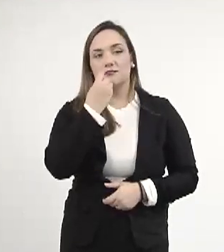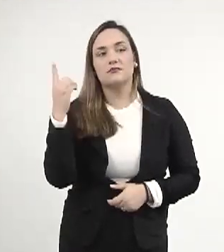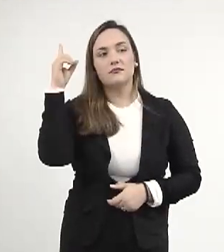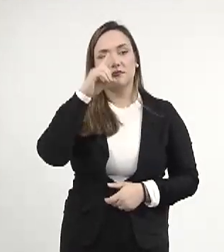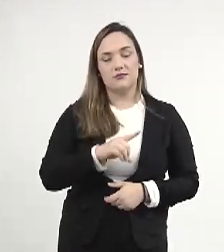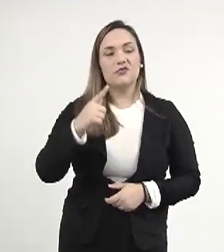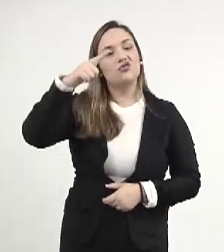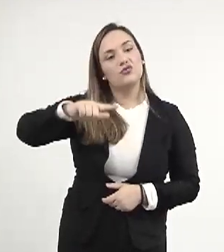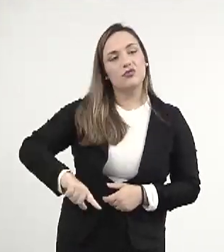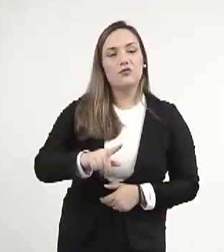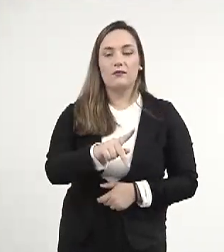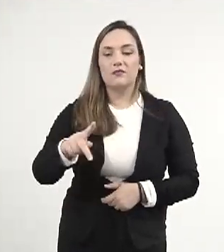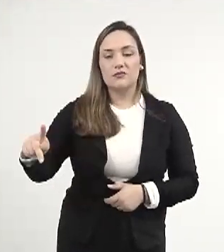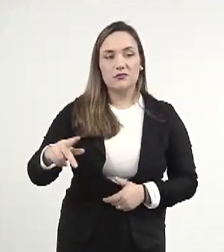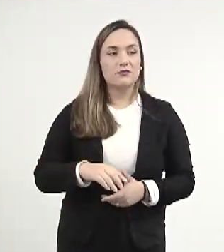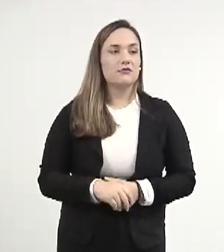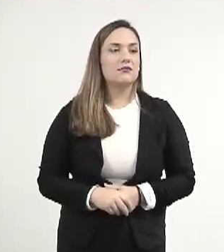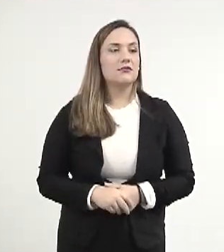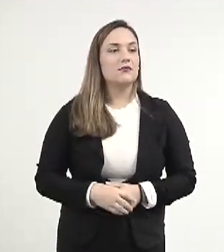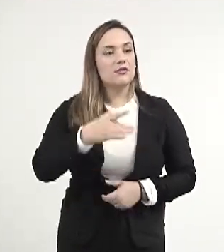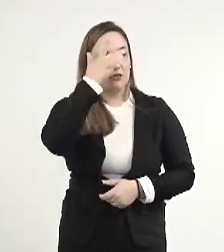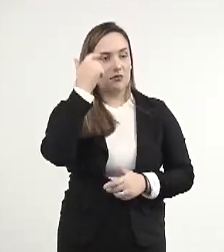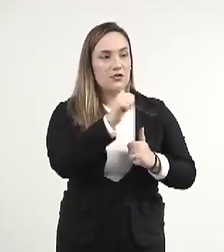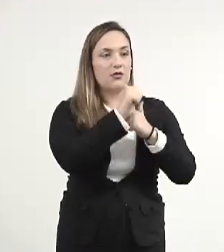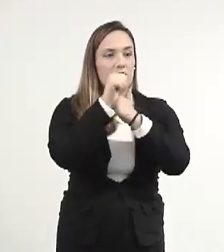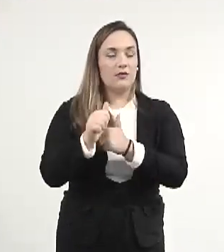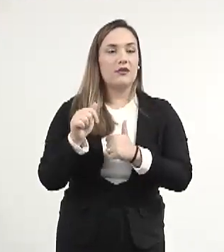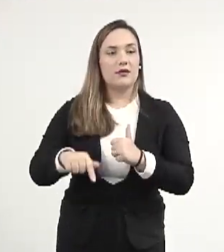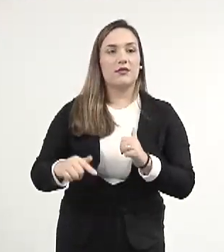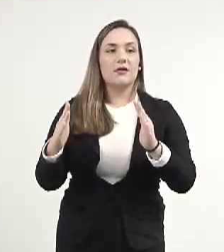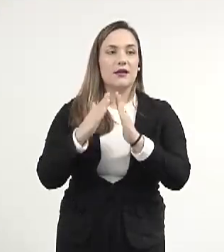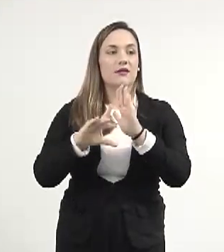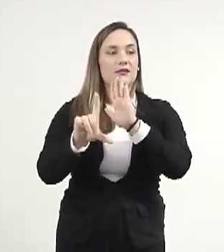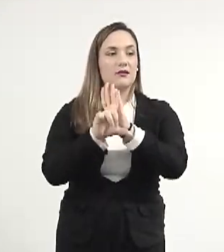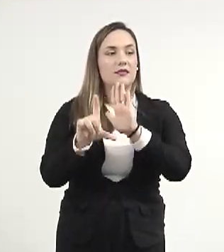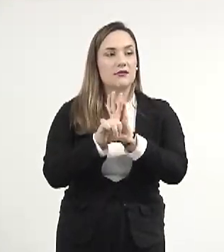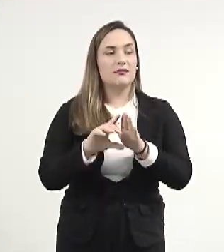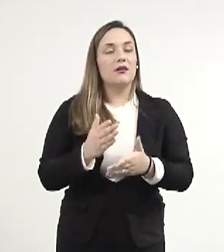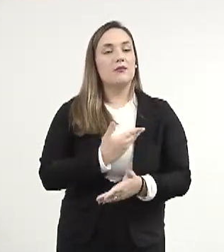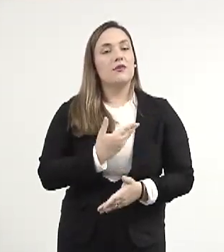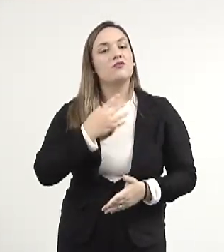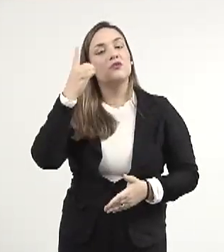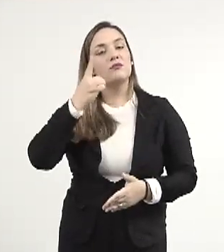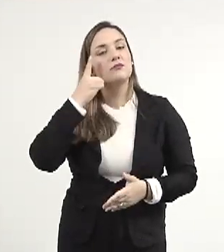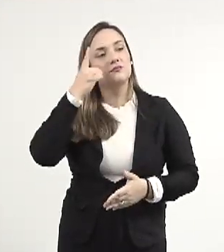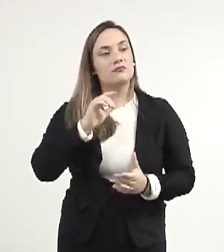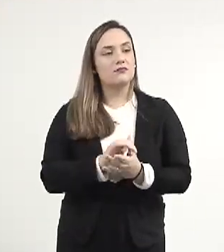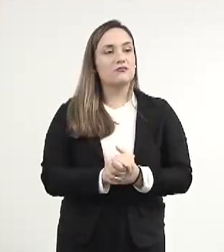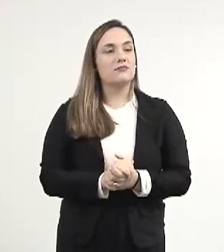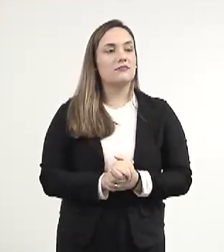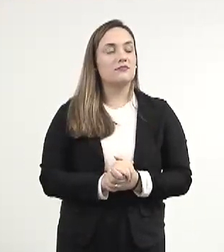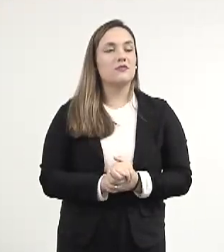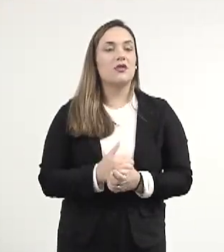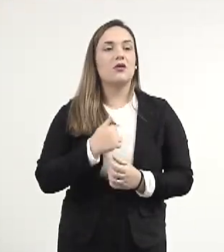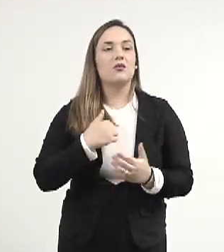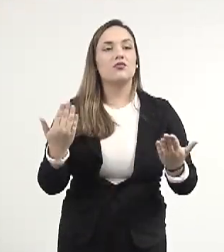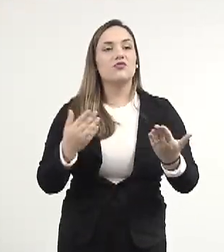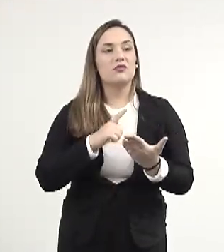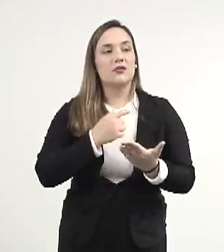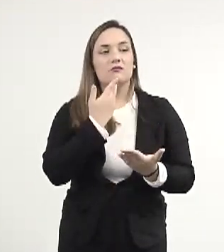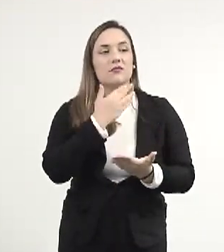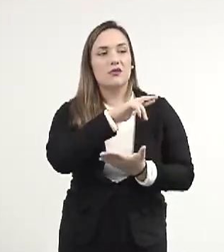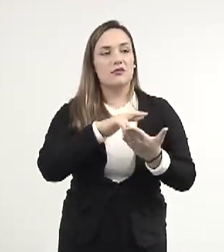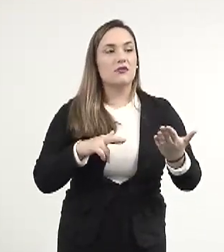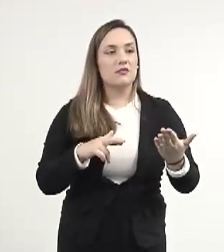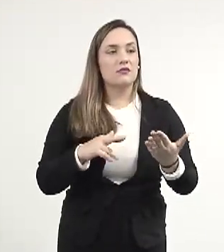Bom dia mais uma vez, presidente, público que nos acompanha nesta Casa de Leis e colegas parlamentares. Eu trago aqui hoje, presidente, um